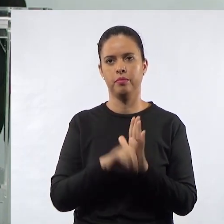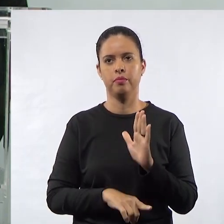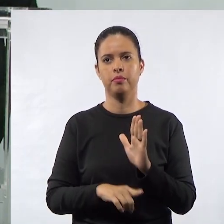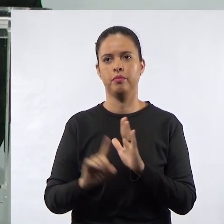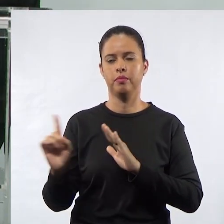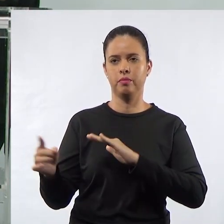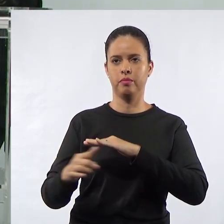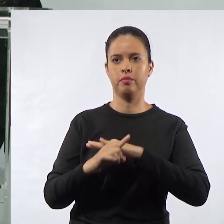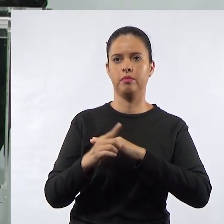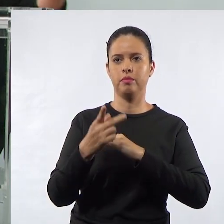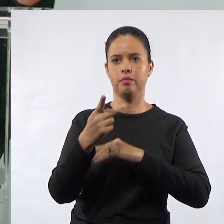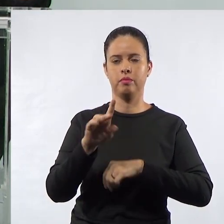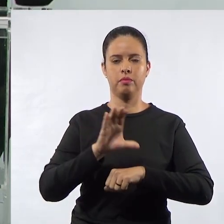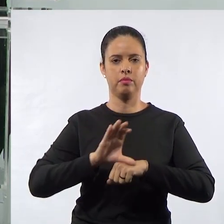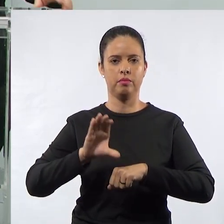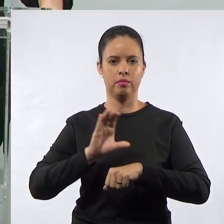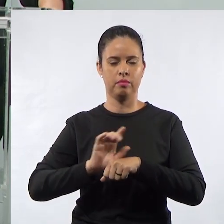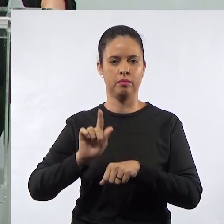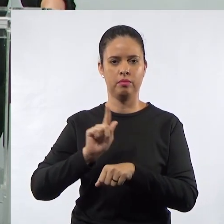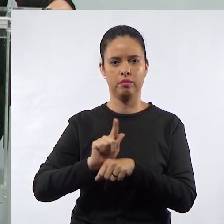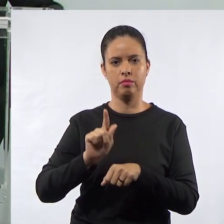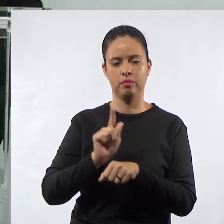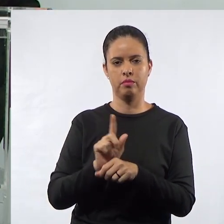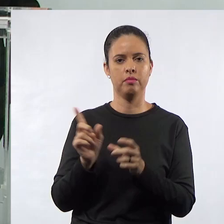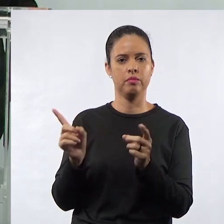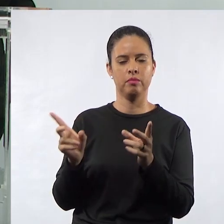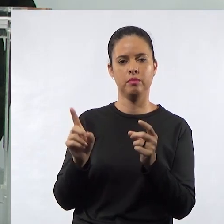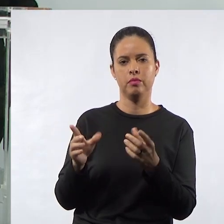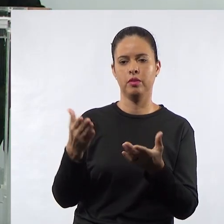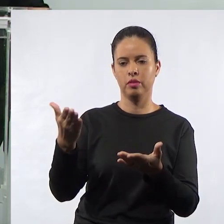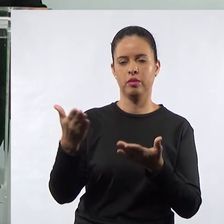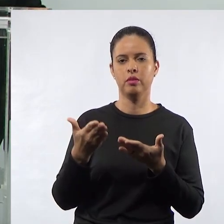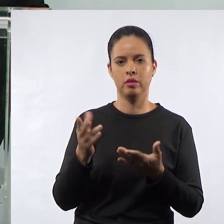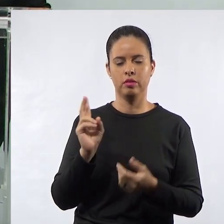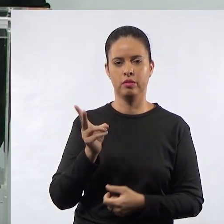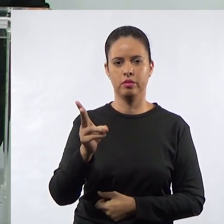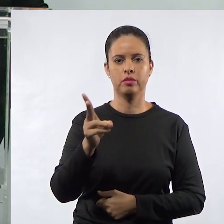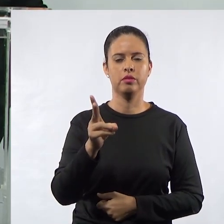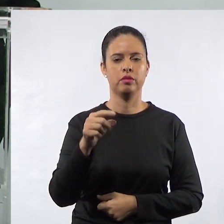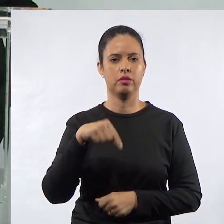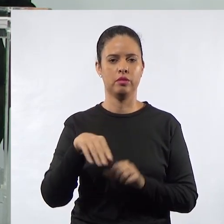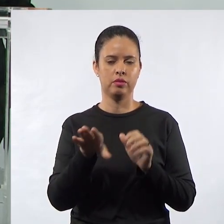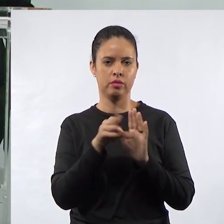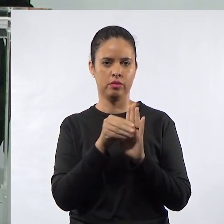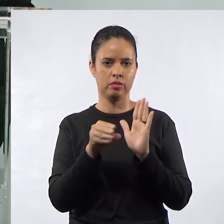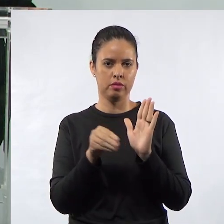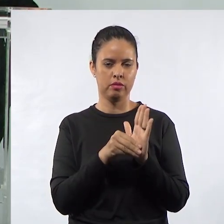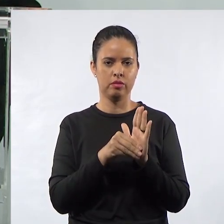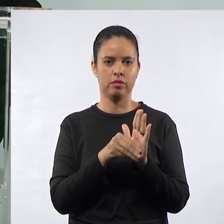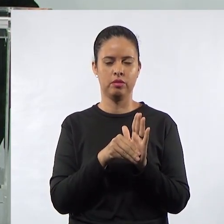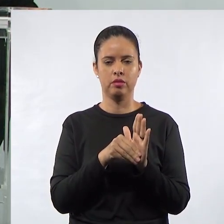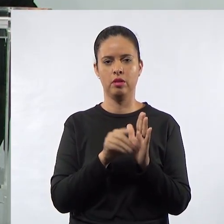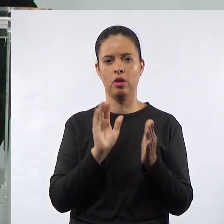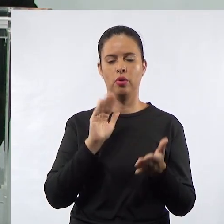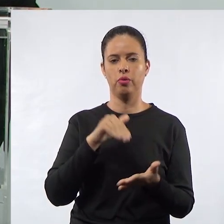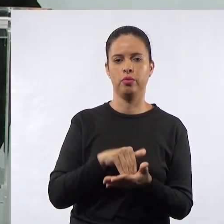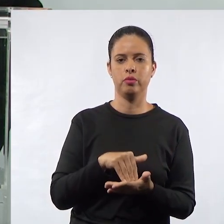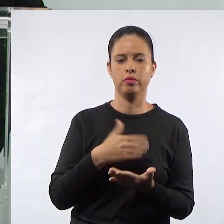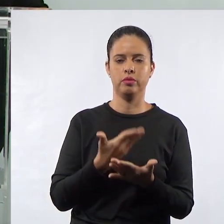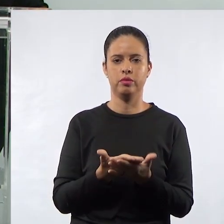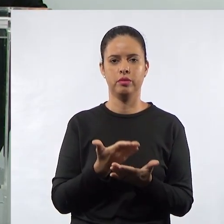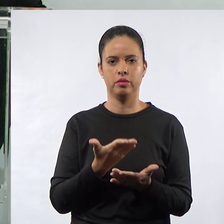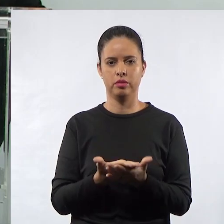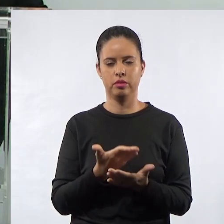do consumidor aqui para o seu curso de gestão comercial e eu vou te convidar para dar continuidade nesse conteúdo lá na nossa